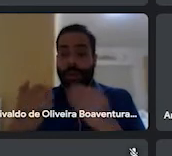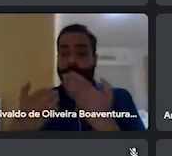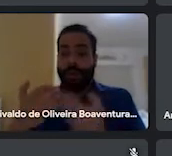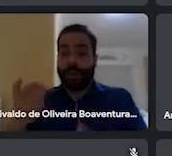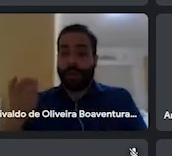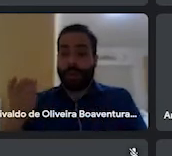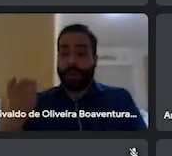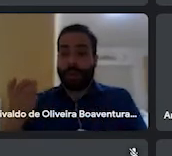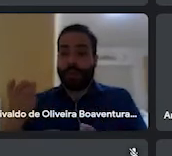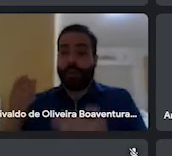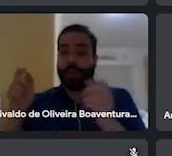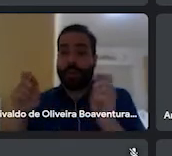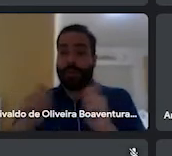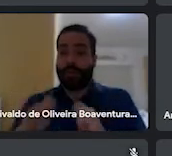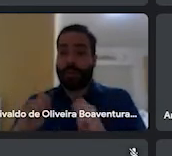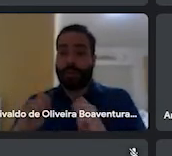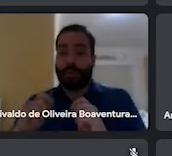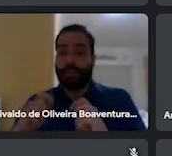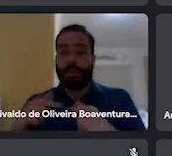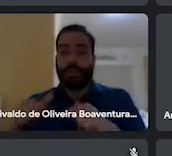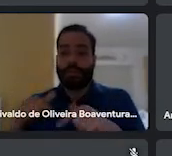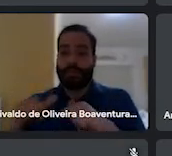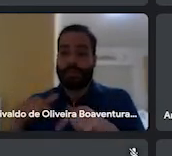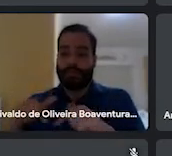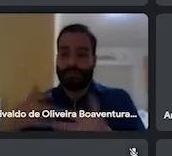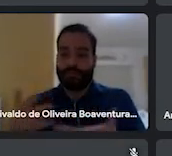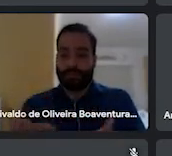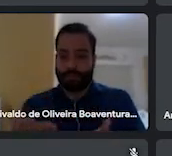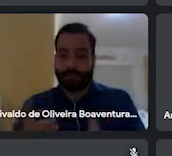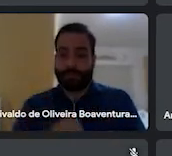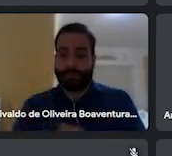permanente ao trabalhador.